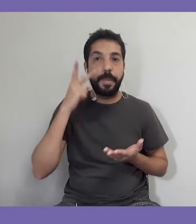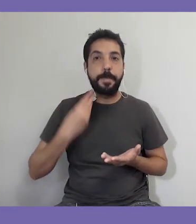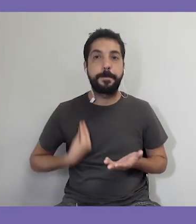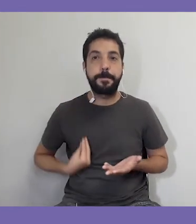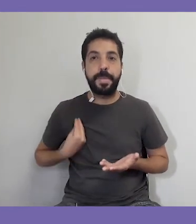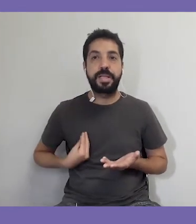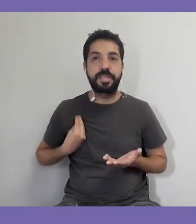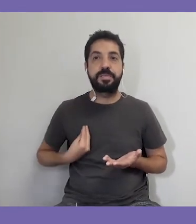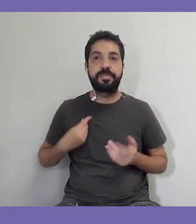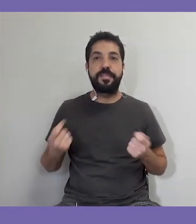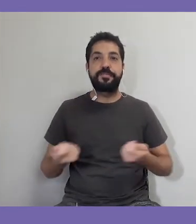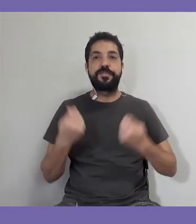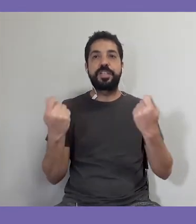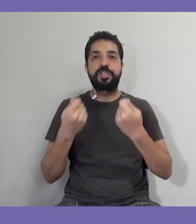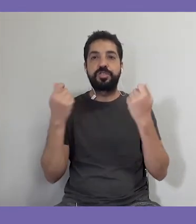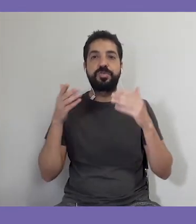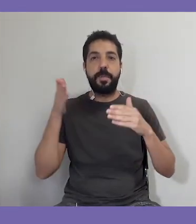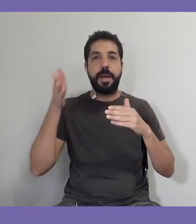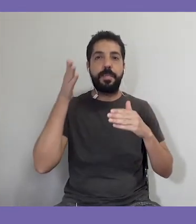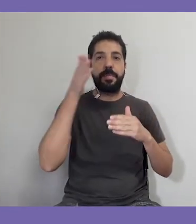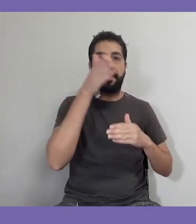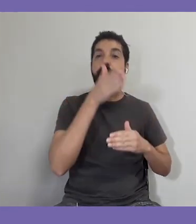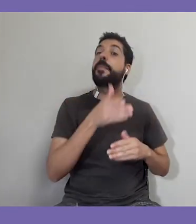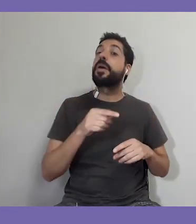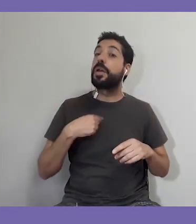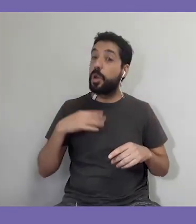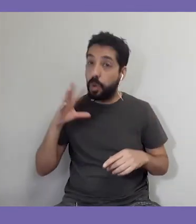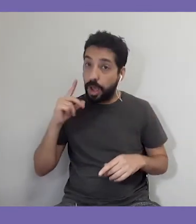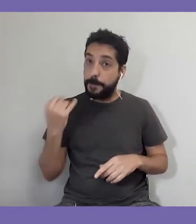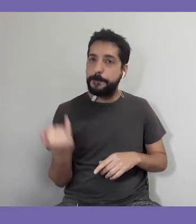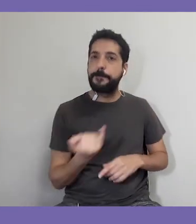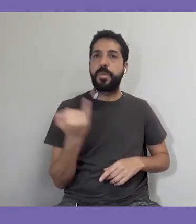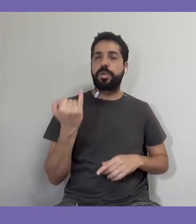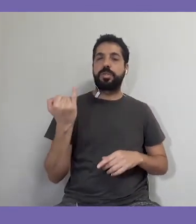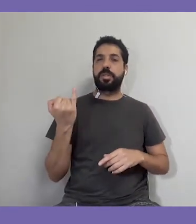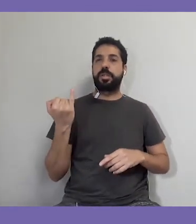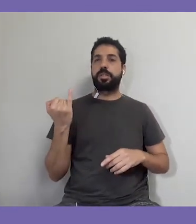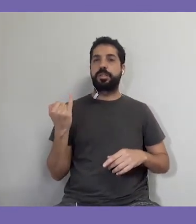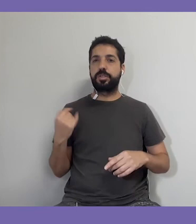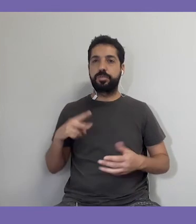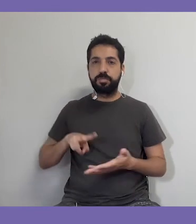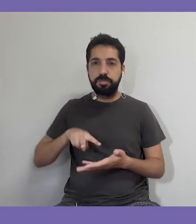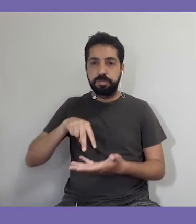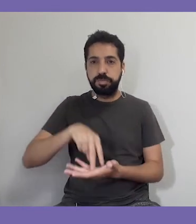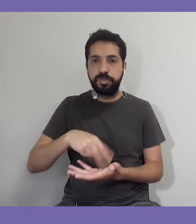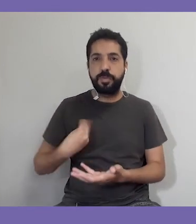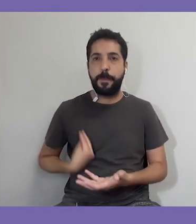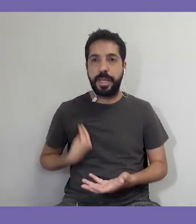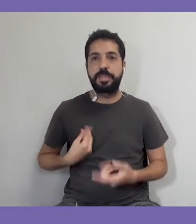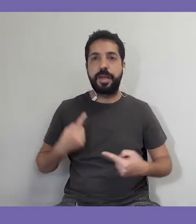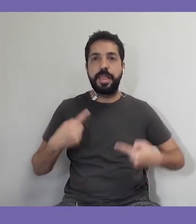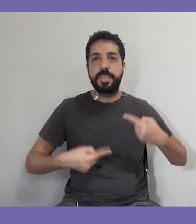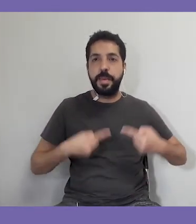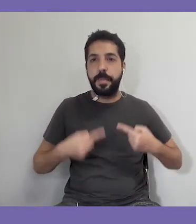para participar de todos os festivais e eu acho que é importante participar desses debates, né?